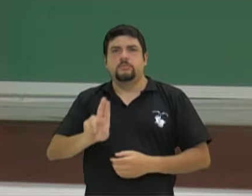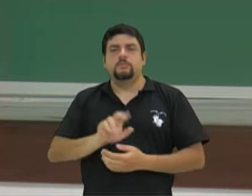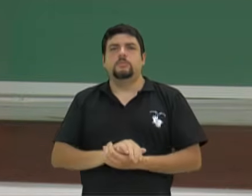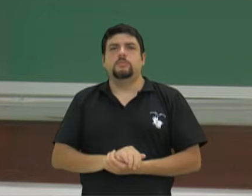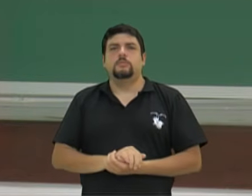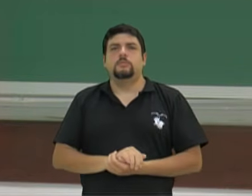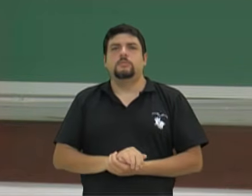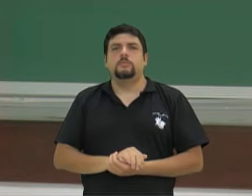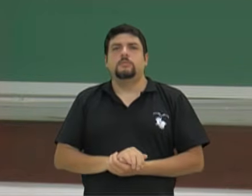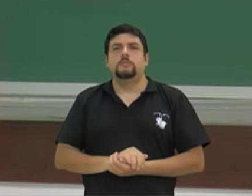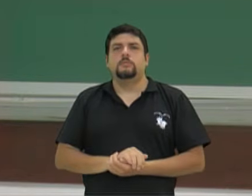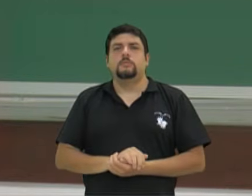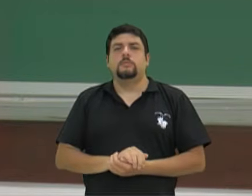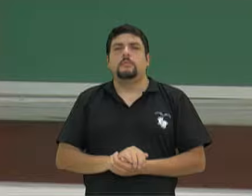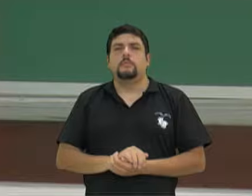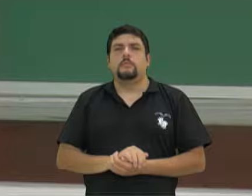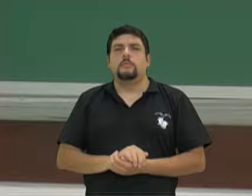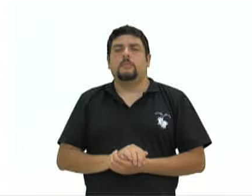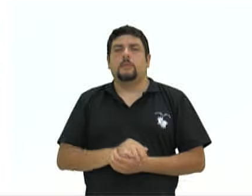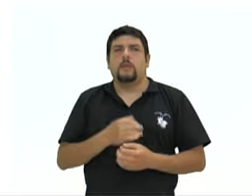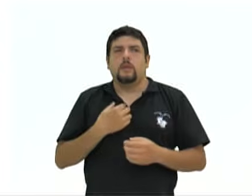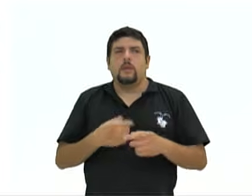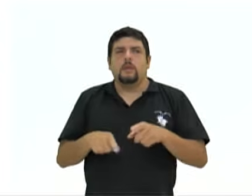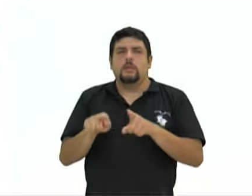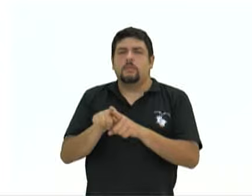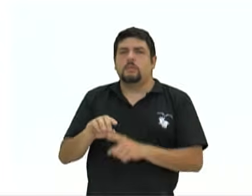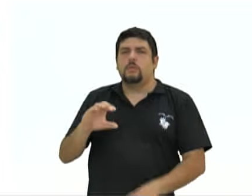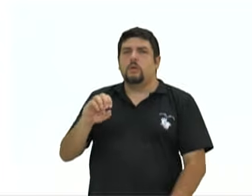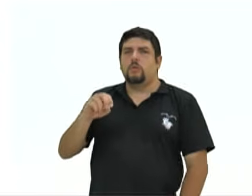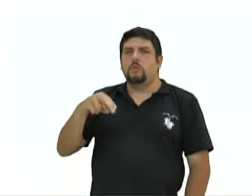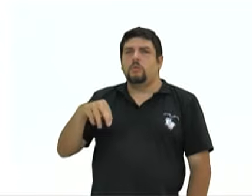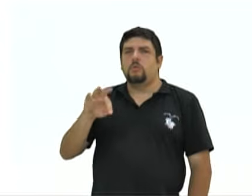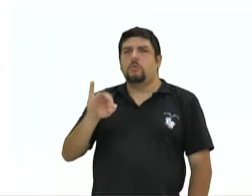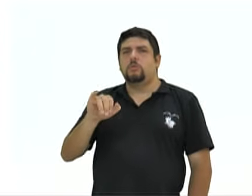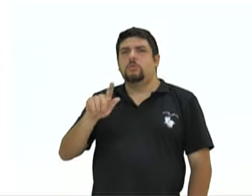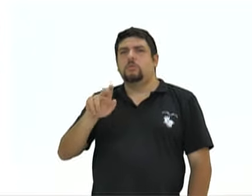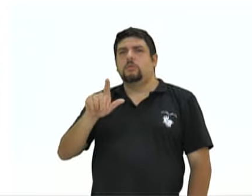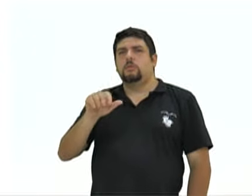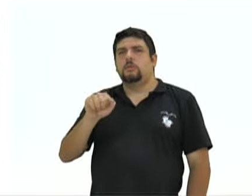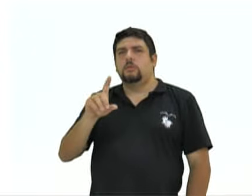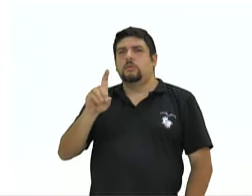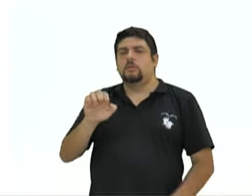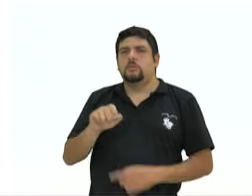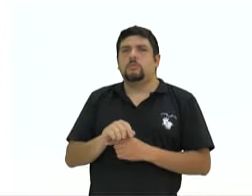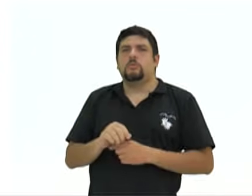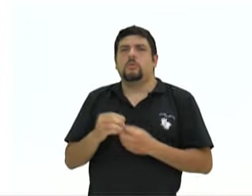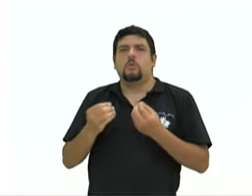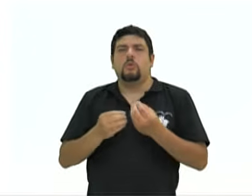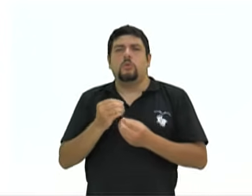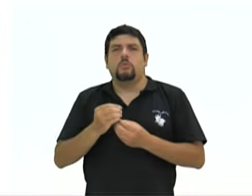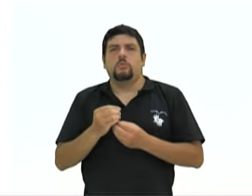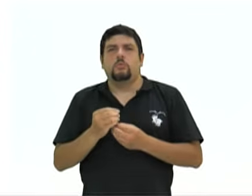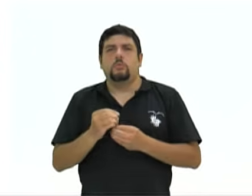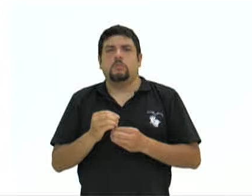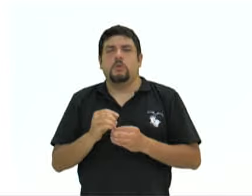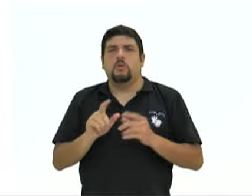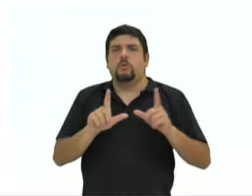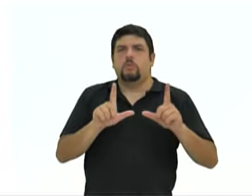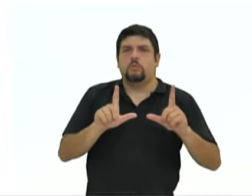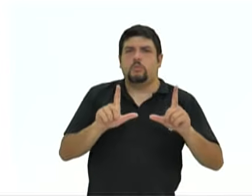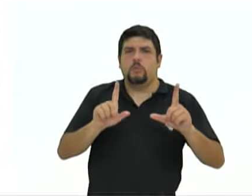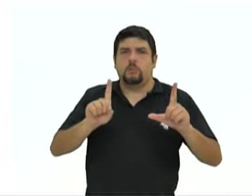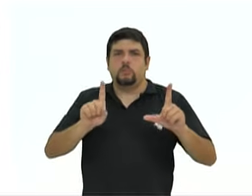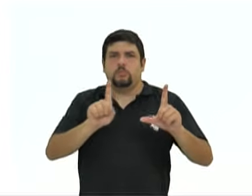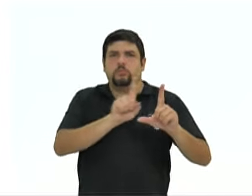tinha essa aqui que é interessante, em contiguidade, que é uma transição do personagem saindo de uma tela e entrando pelo mesmo lado da tela que